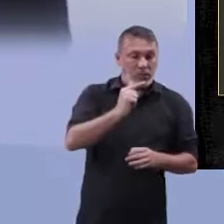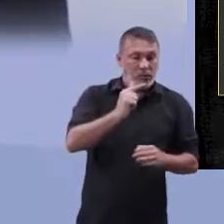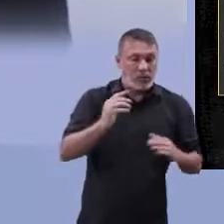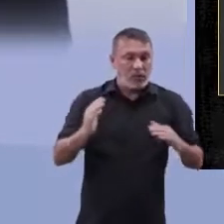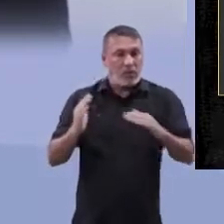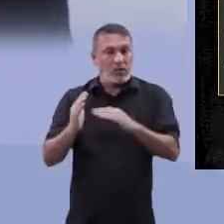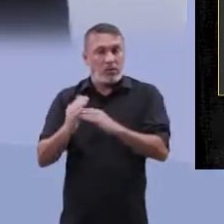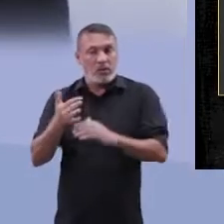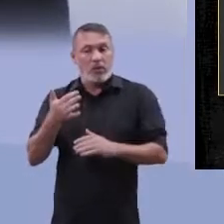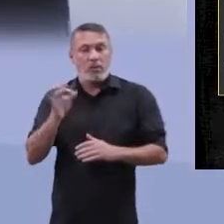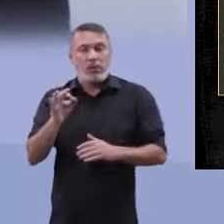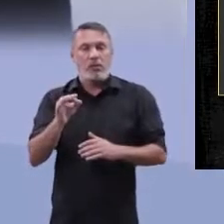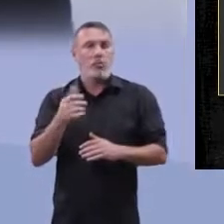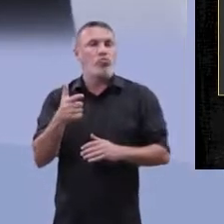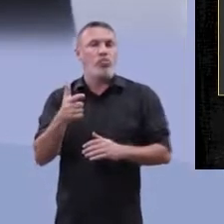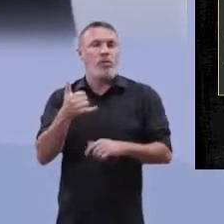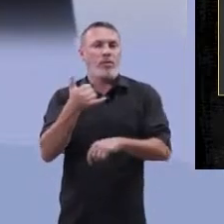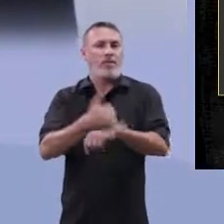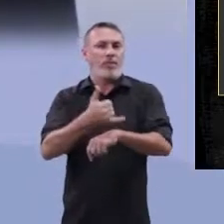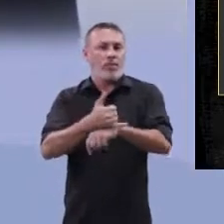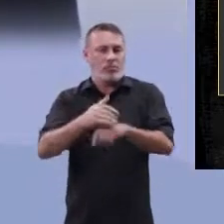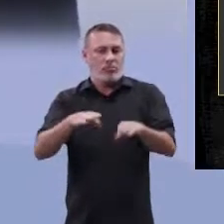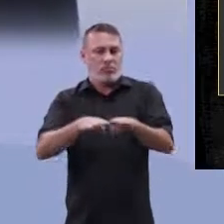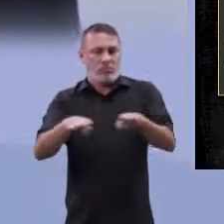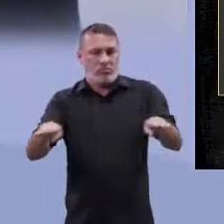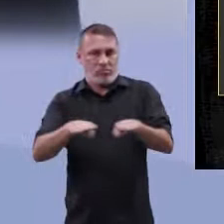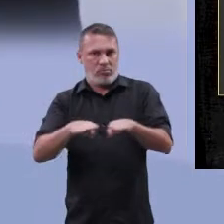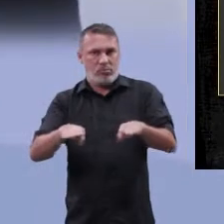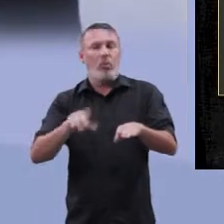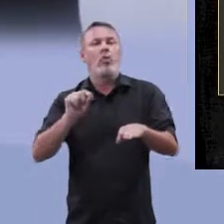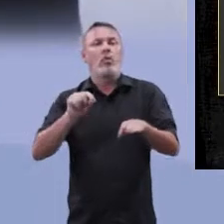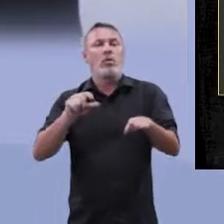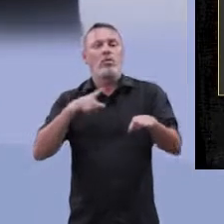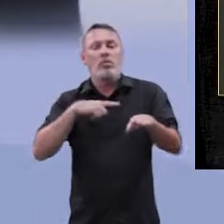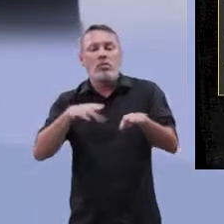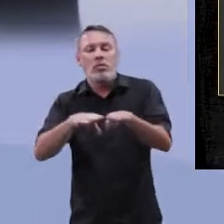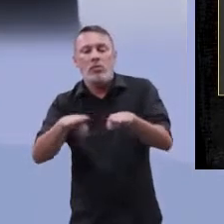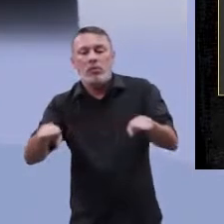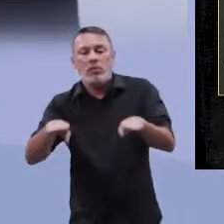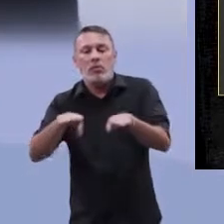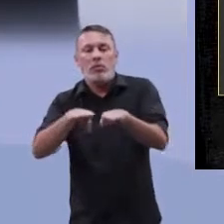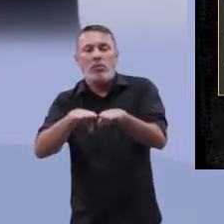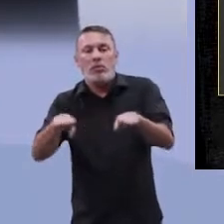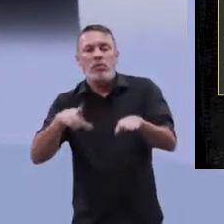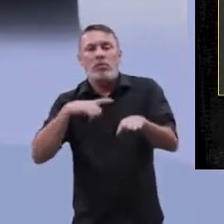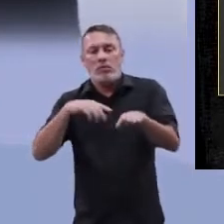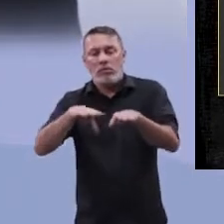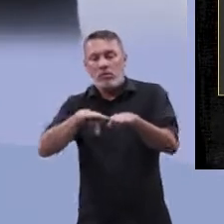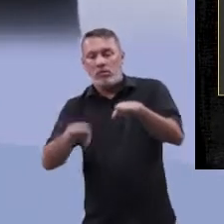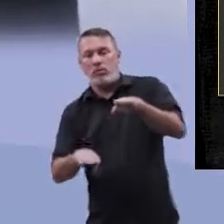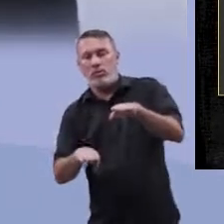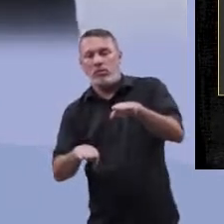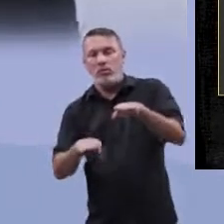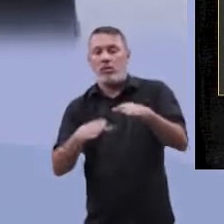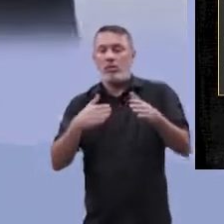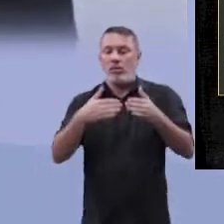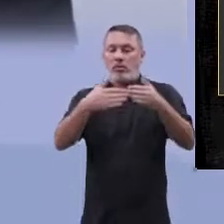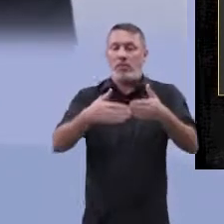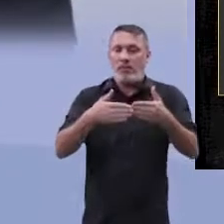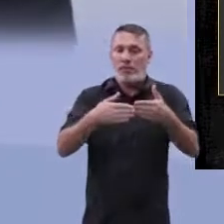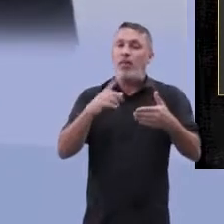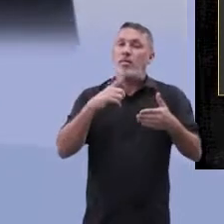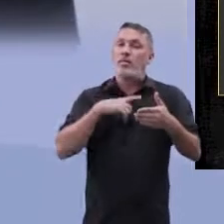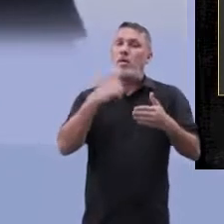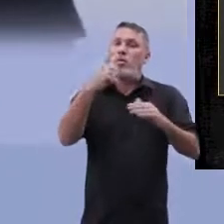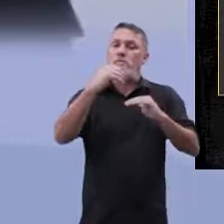até chegar a 10, aonde não tem as placas, né? A placa fica mais baixa do que a altura do